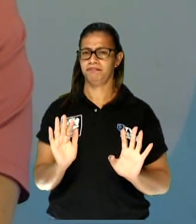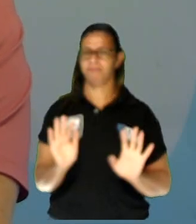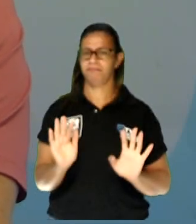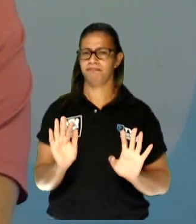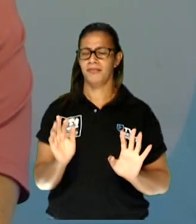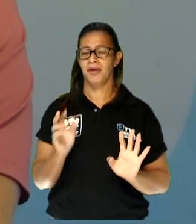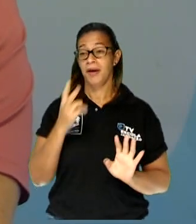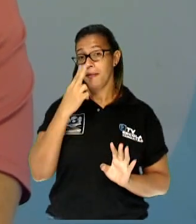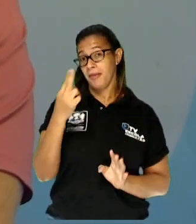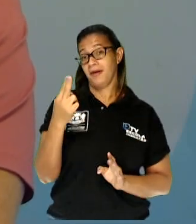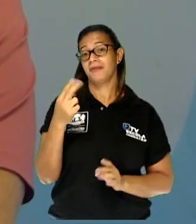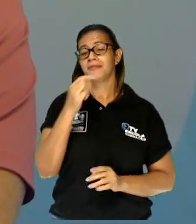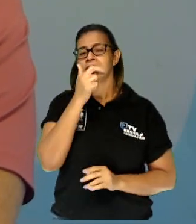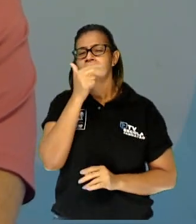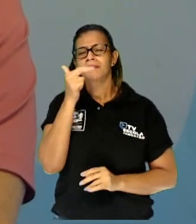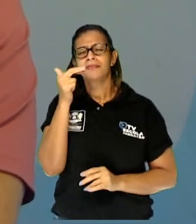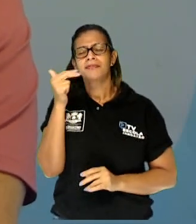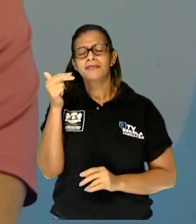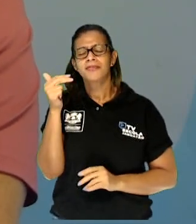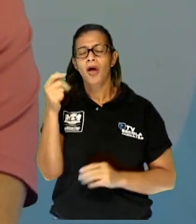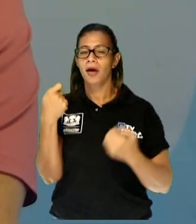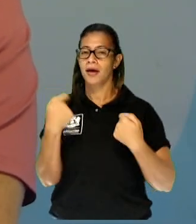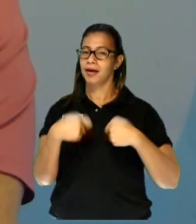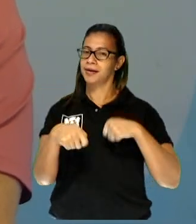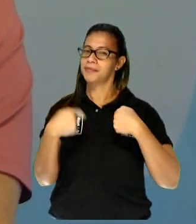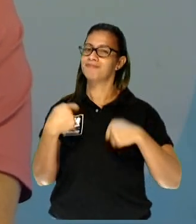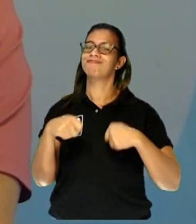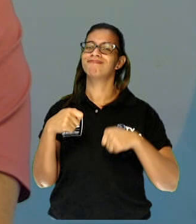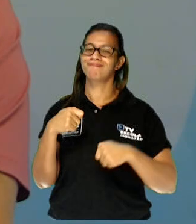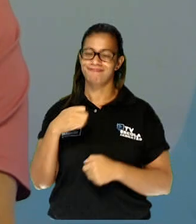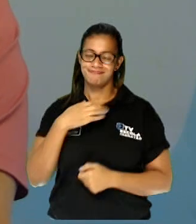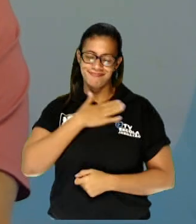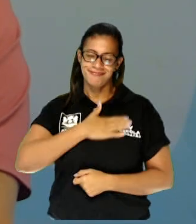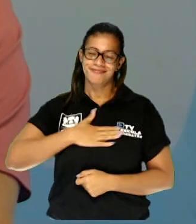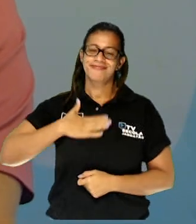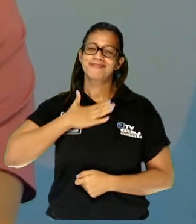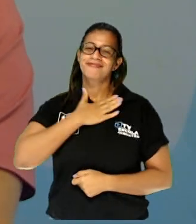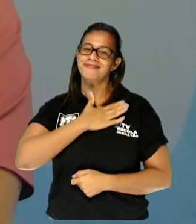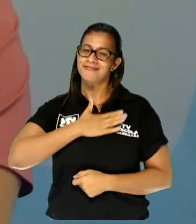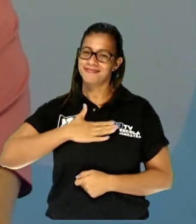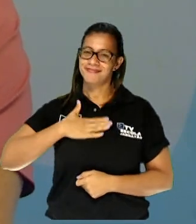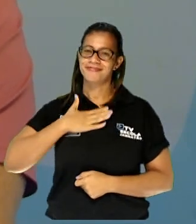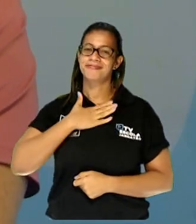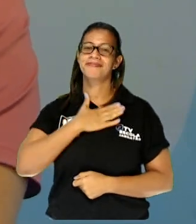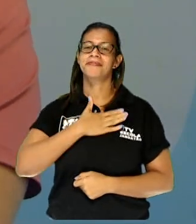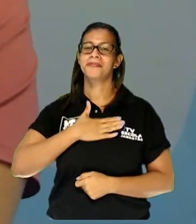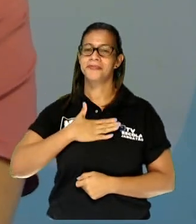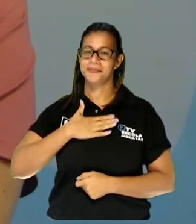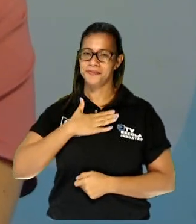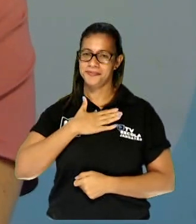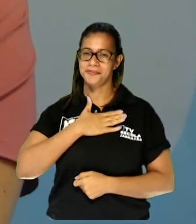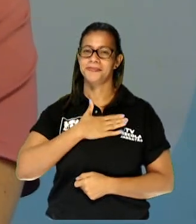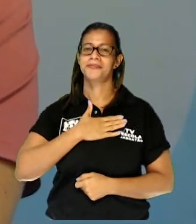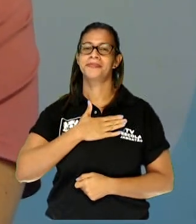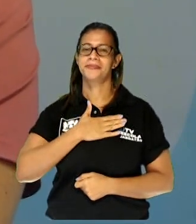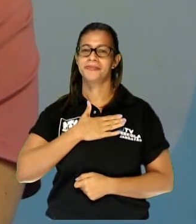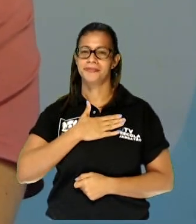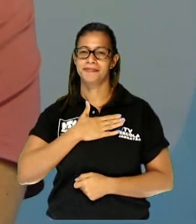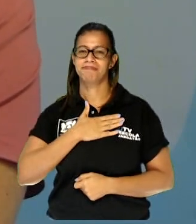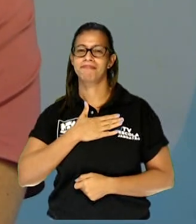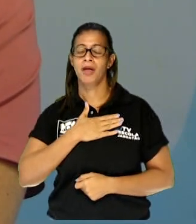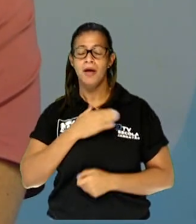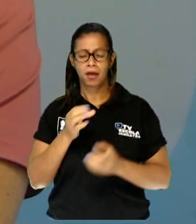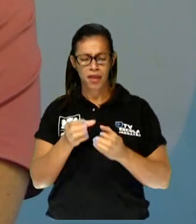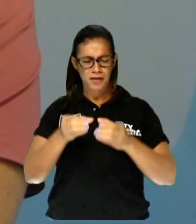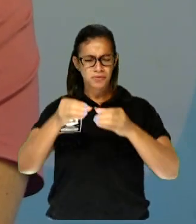sempre com um cheirinho que a gente precisa, com um cheirinho que a gente gosta e na hora que a gente quer. Não cabe em um frasquinho, em